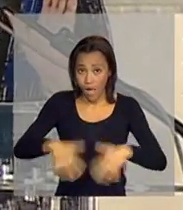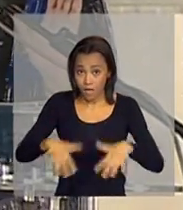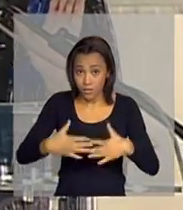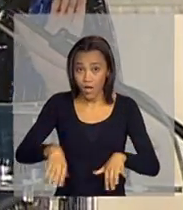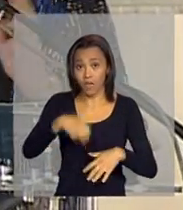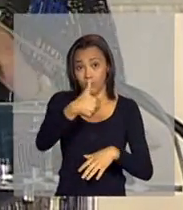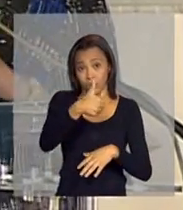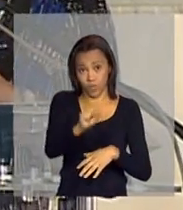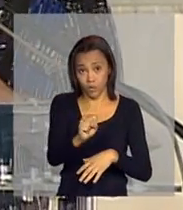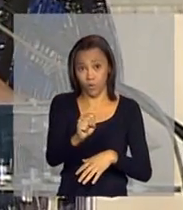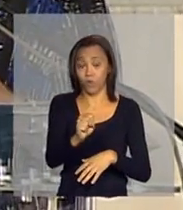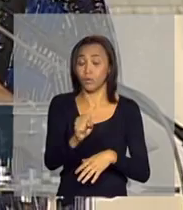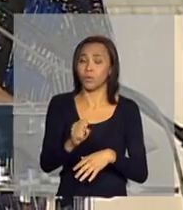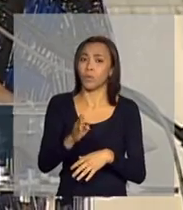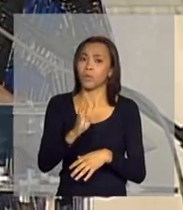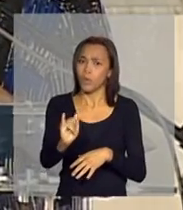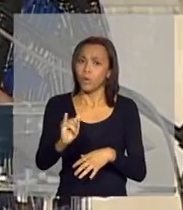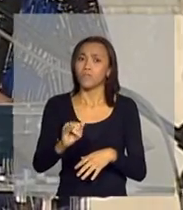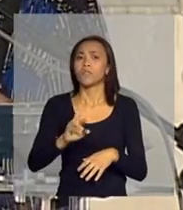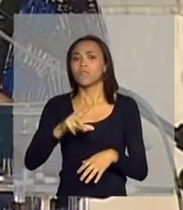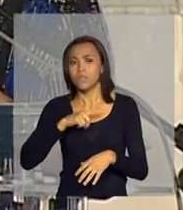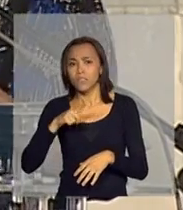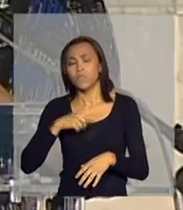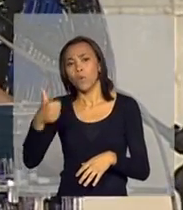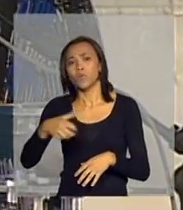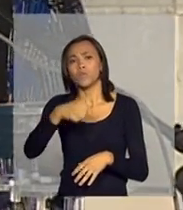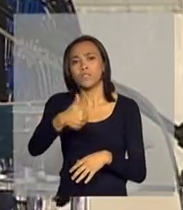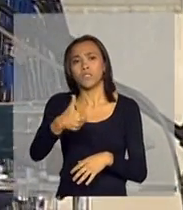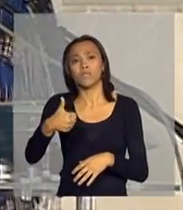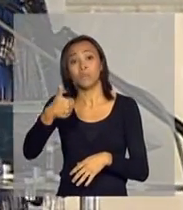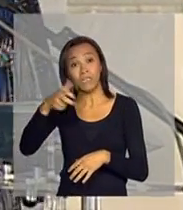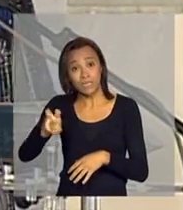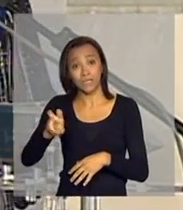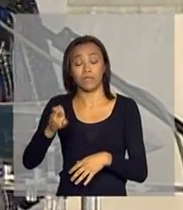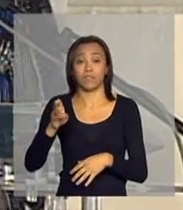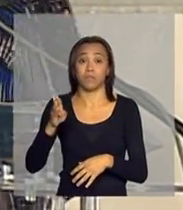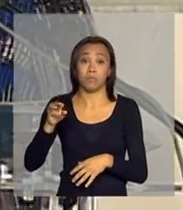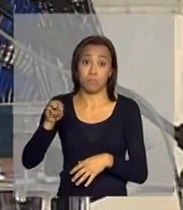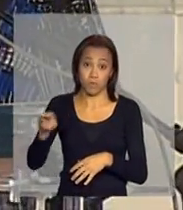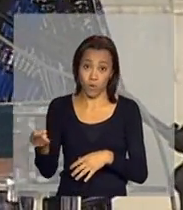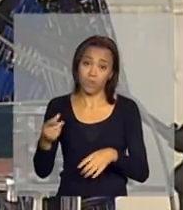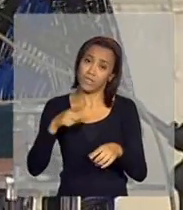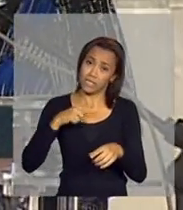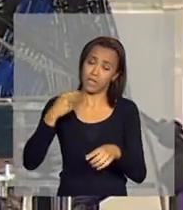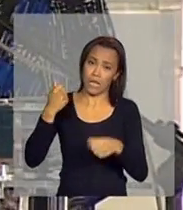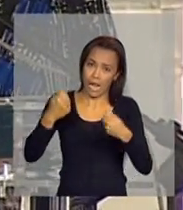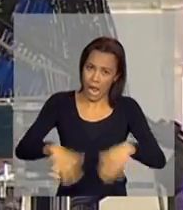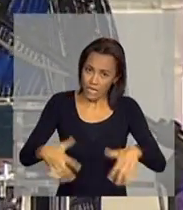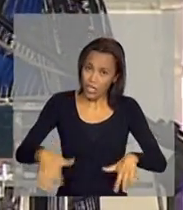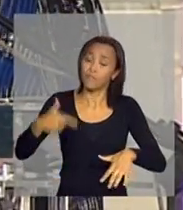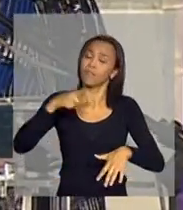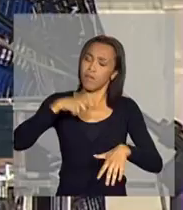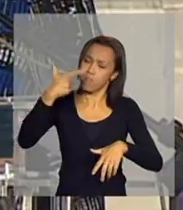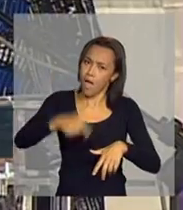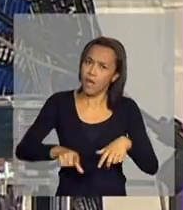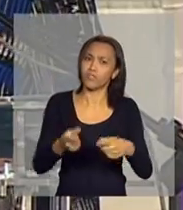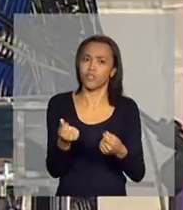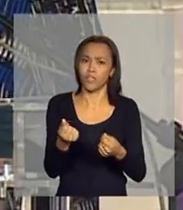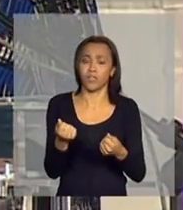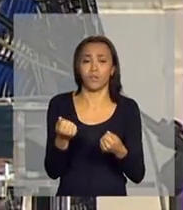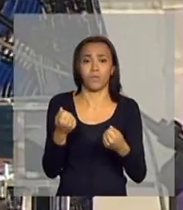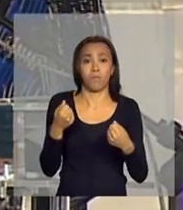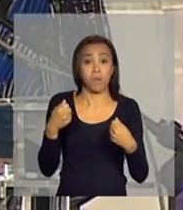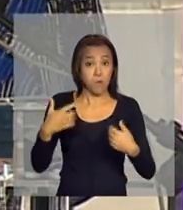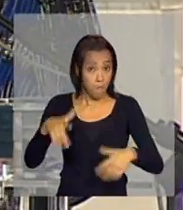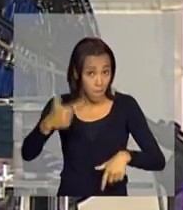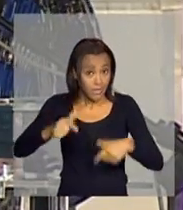dissemos isso também no plano dos 115 bilhões, se gastarem o dinheiro, terá mais. Se gastarem, o